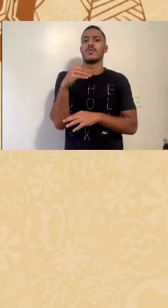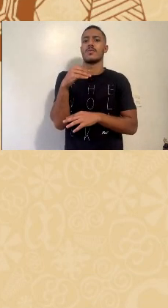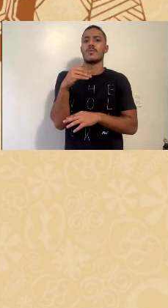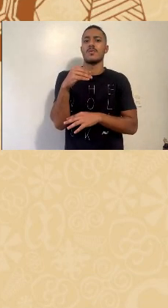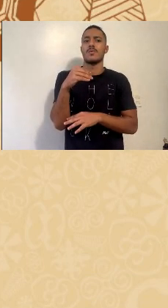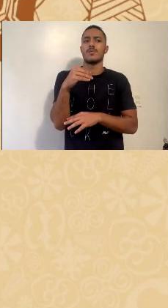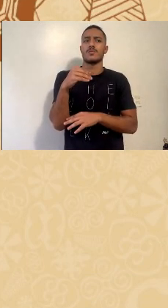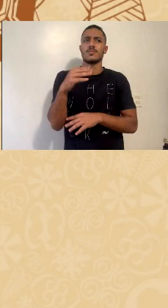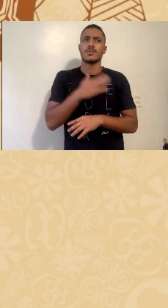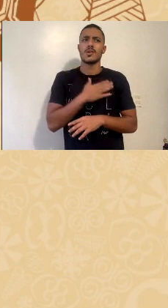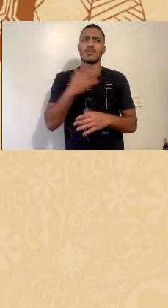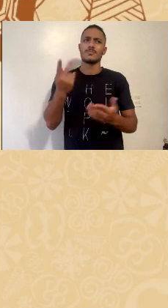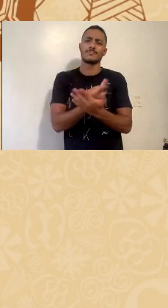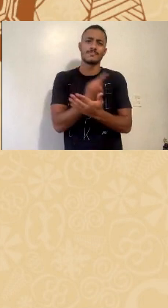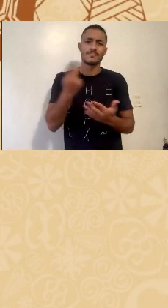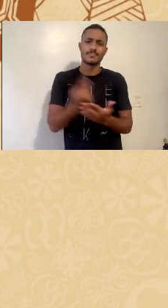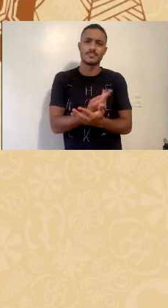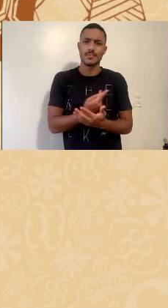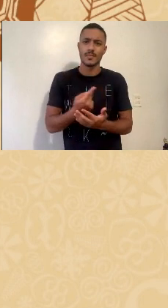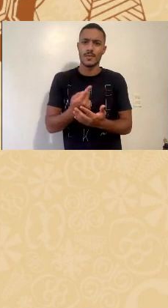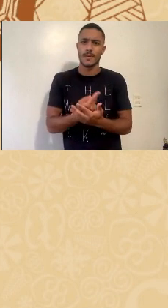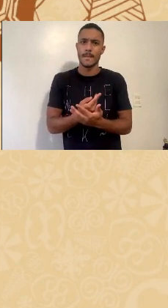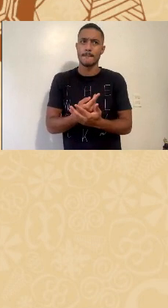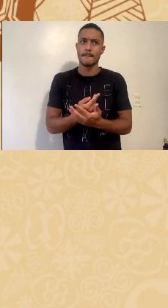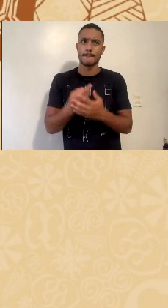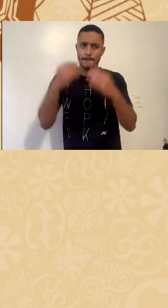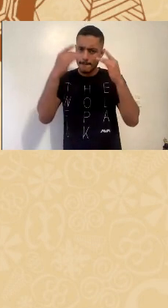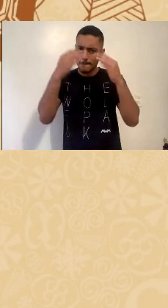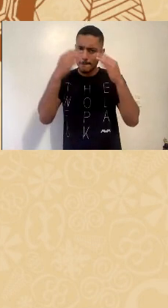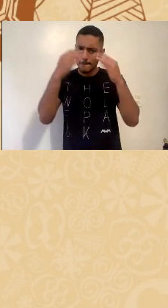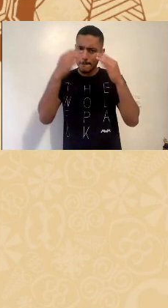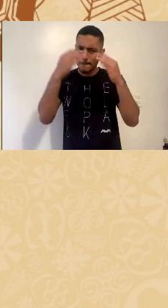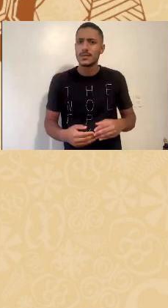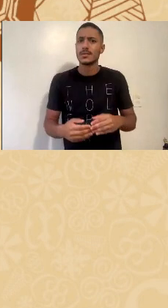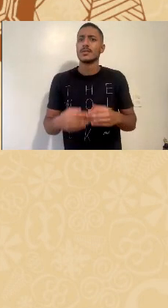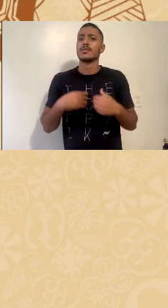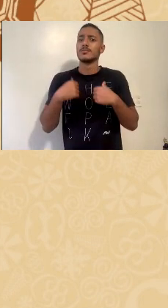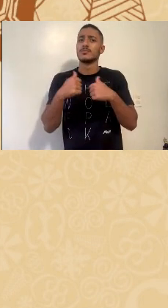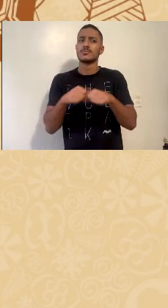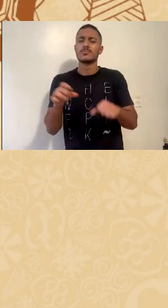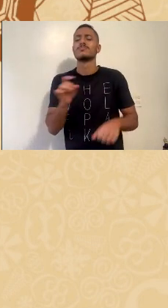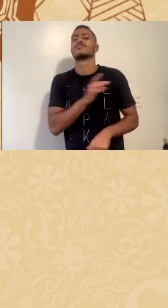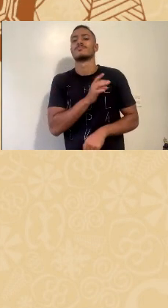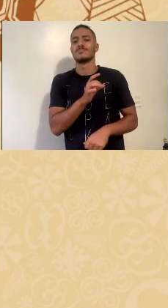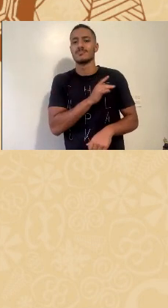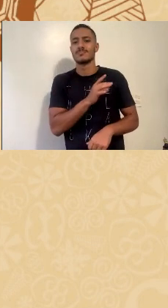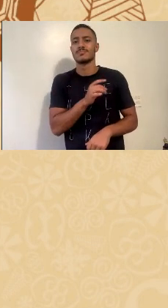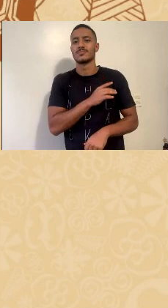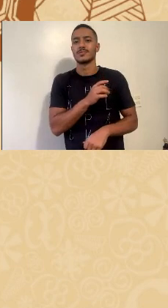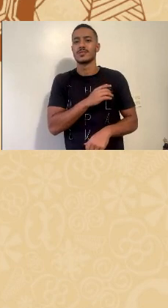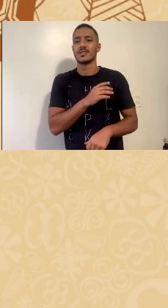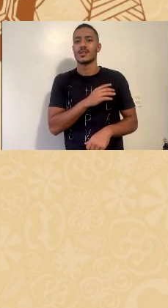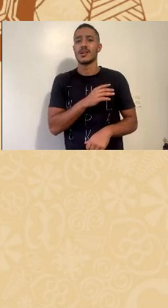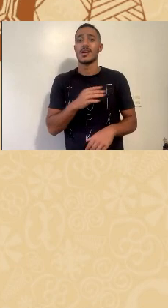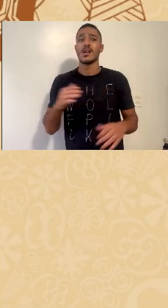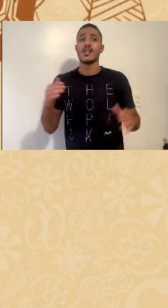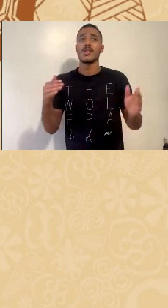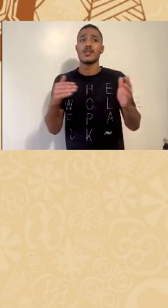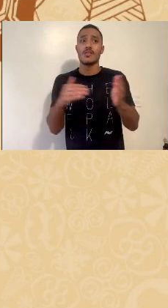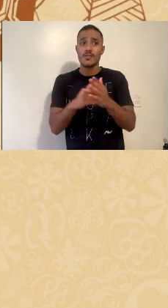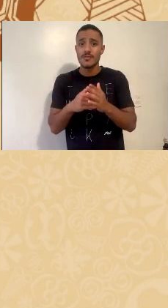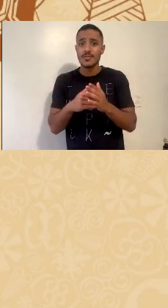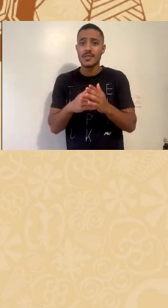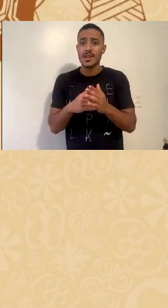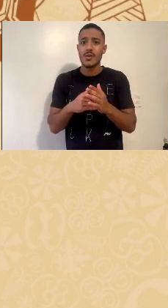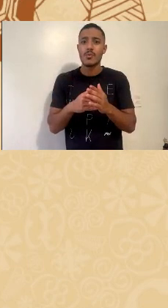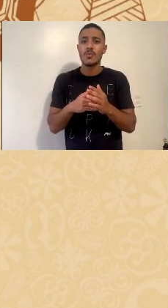incompetências para ela, sabe? Então, estou com medo. Espero que até o final do seminário o medo